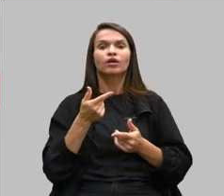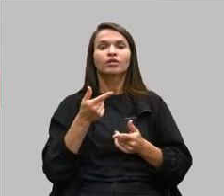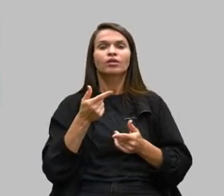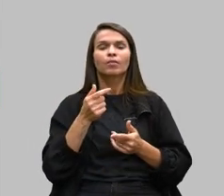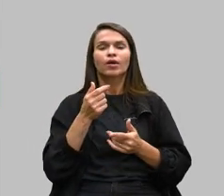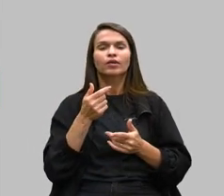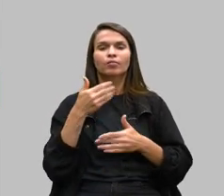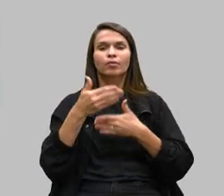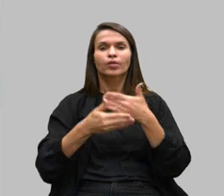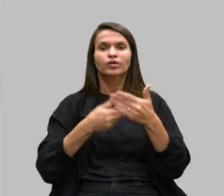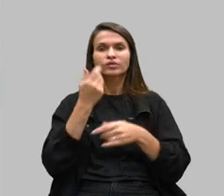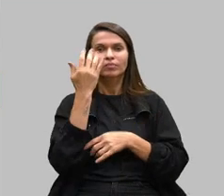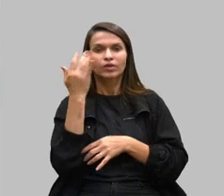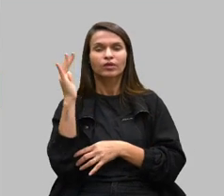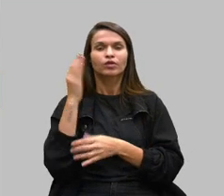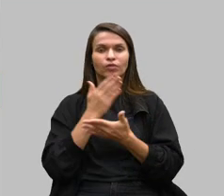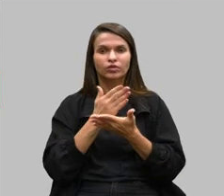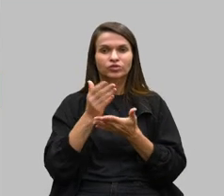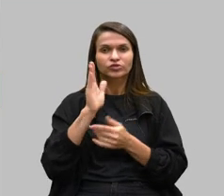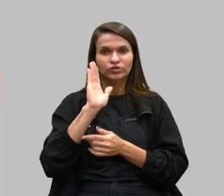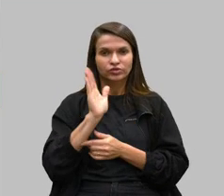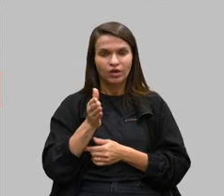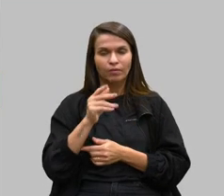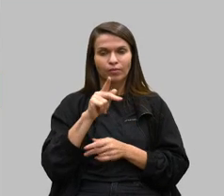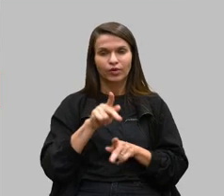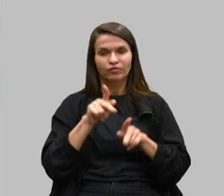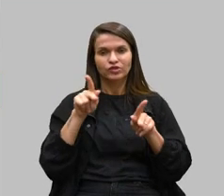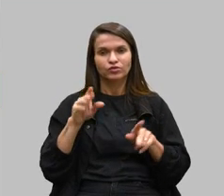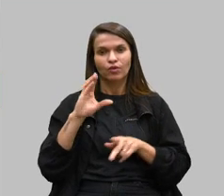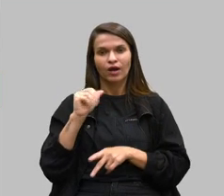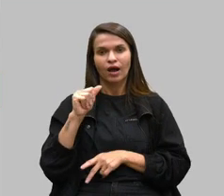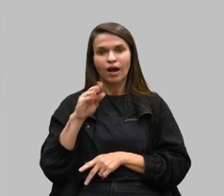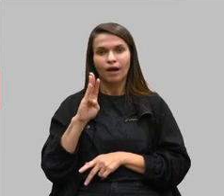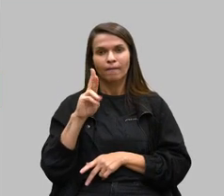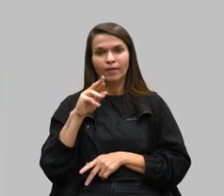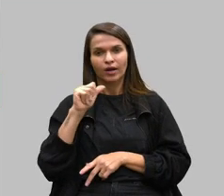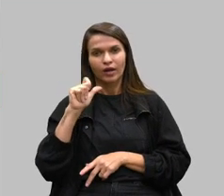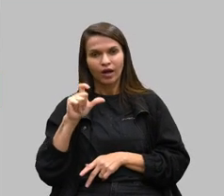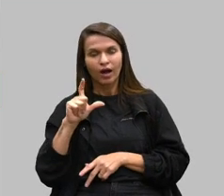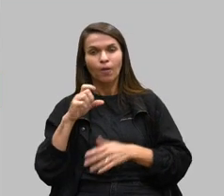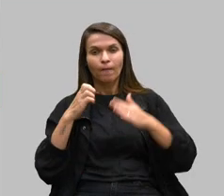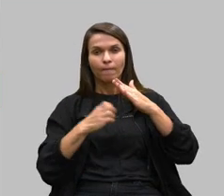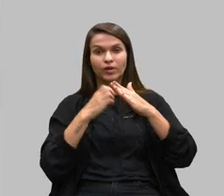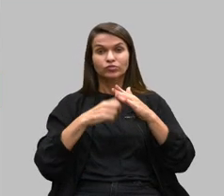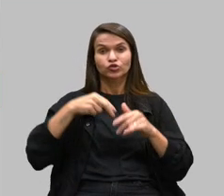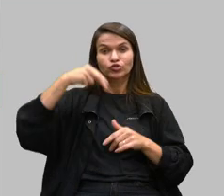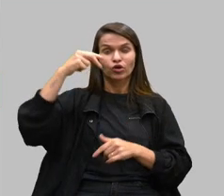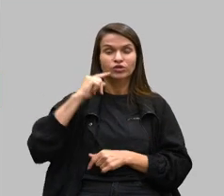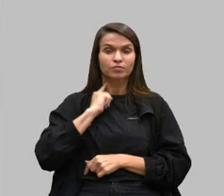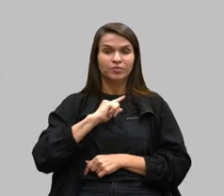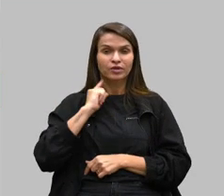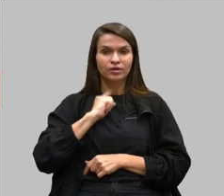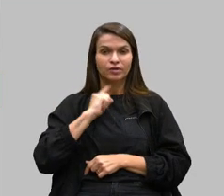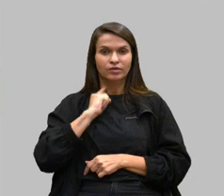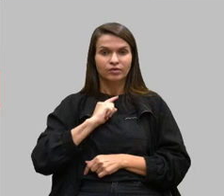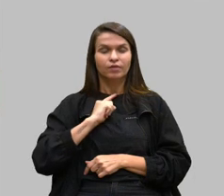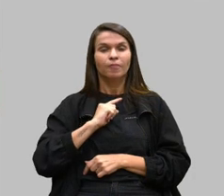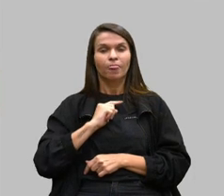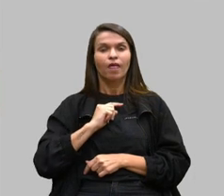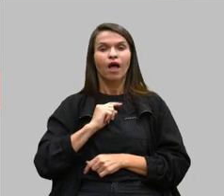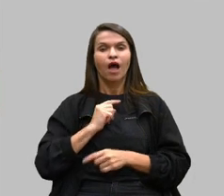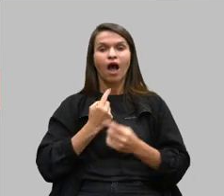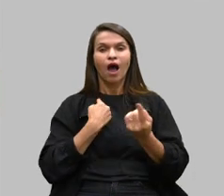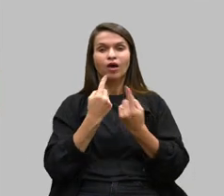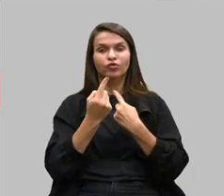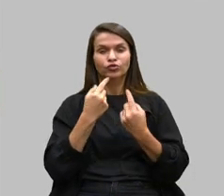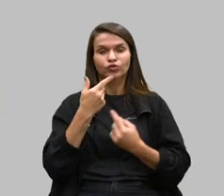ambiental iniciado Professor Cabral cenário Logístico do norte de Minas as rodovias